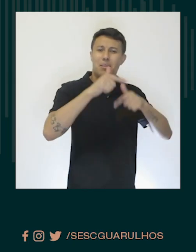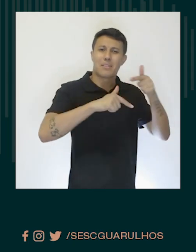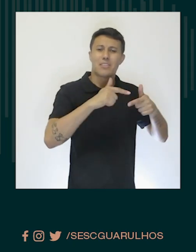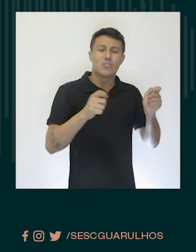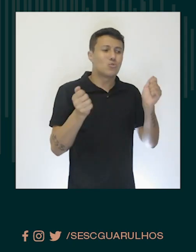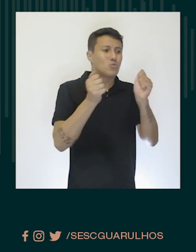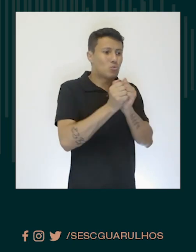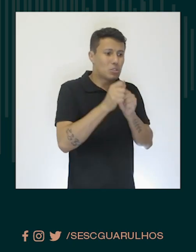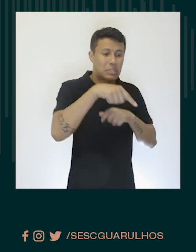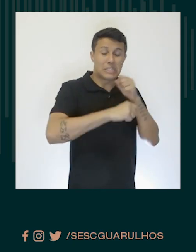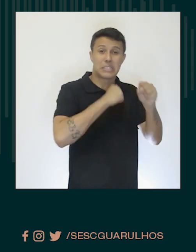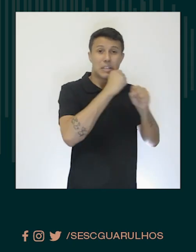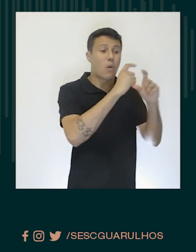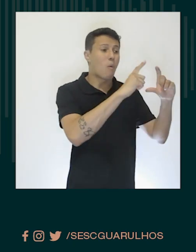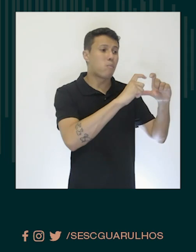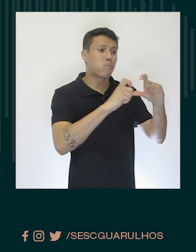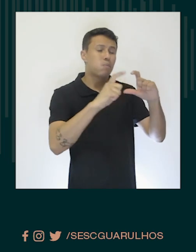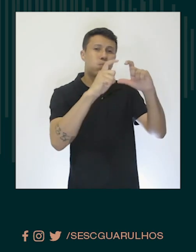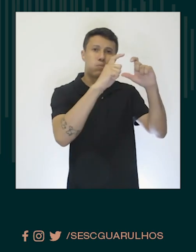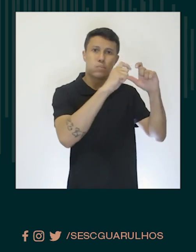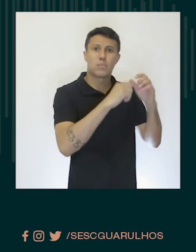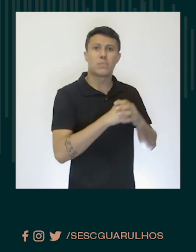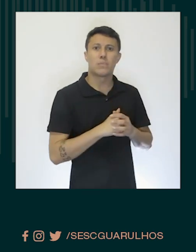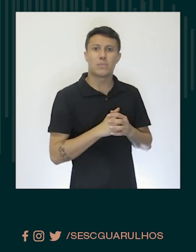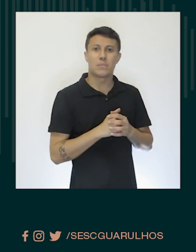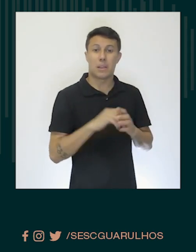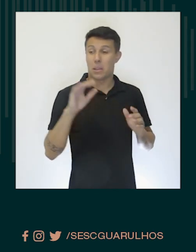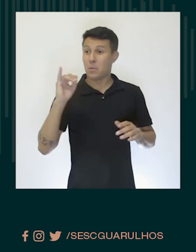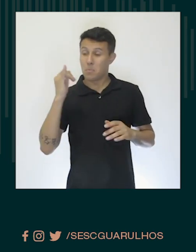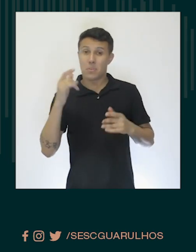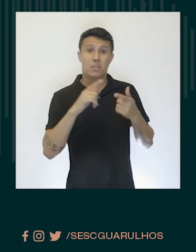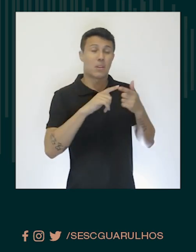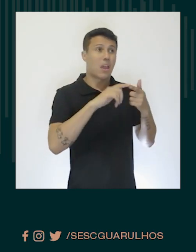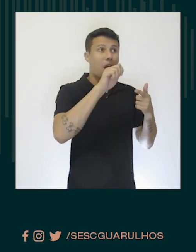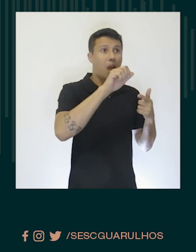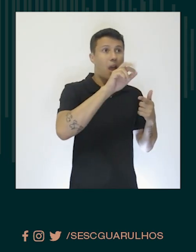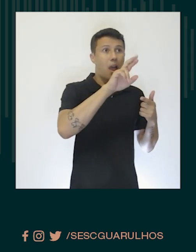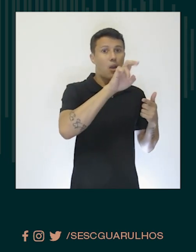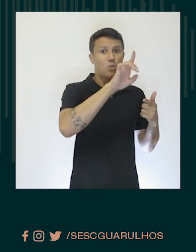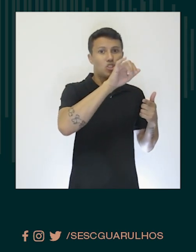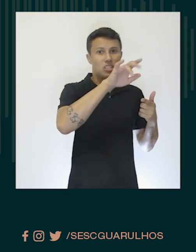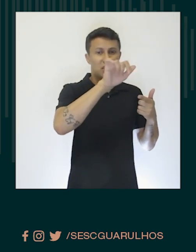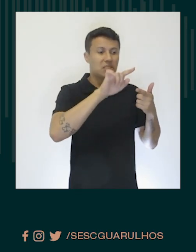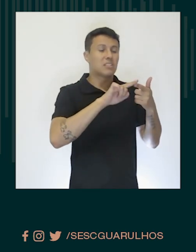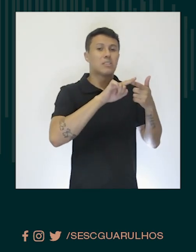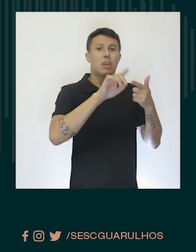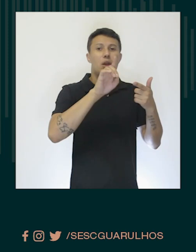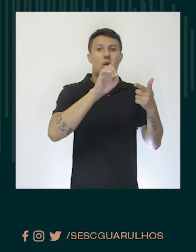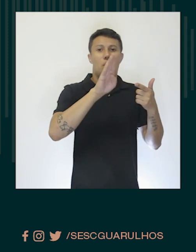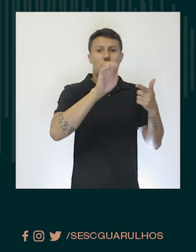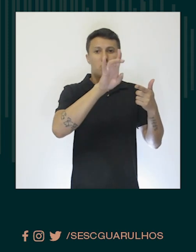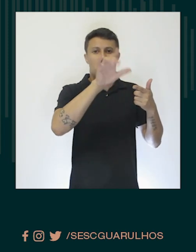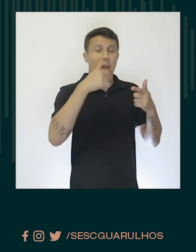os trabalhos que eu fiz aí esse ano de fotografia foram com Importante. Altiniz e Buda, duas